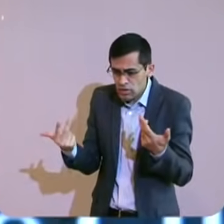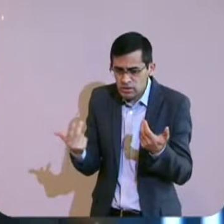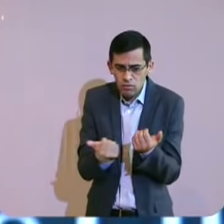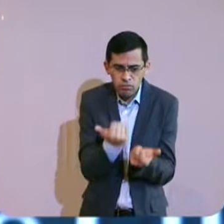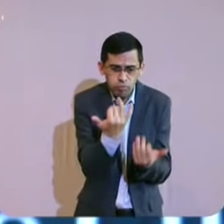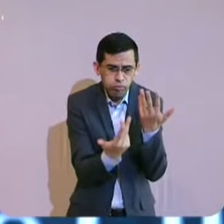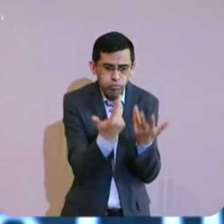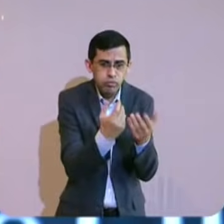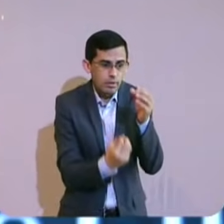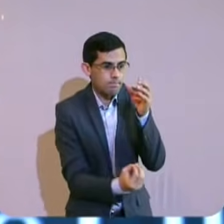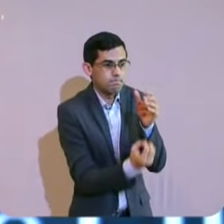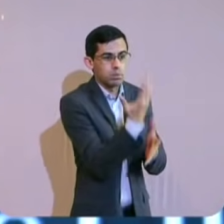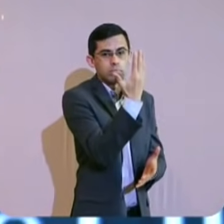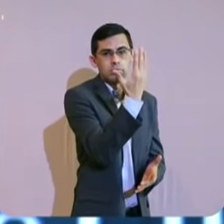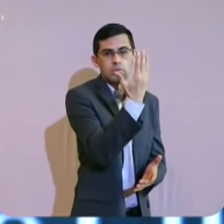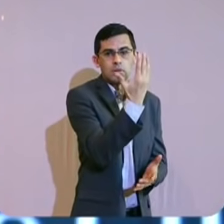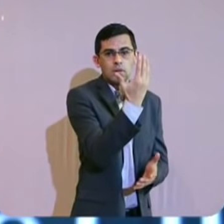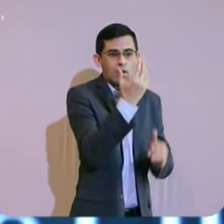fogo e saiu isso.